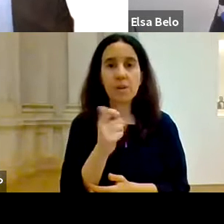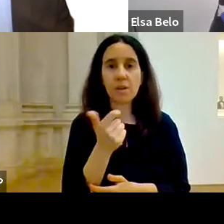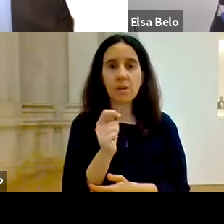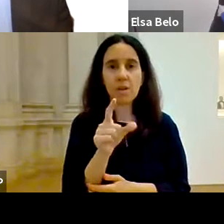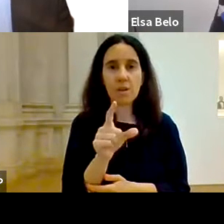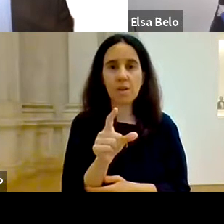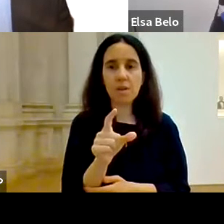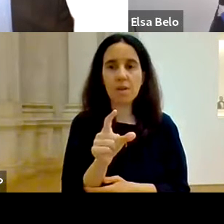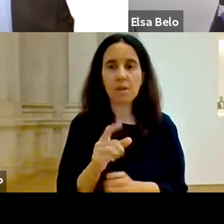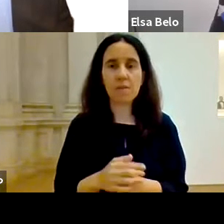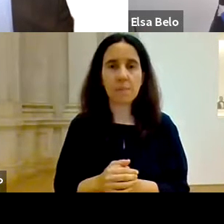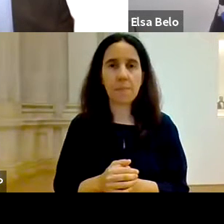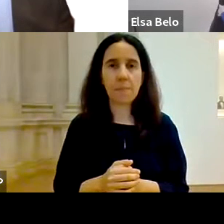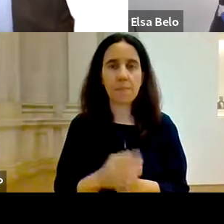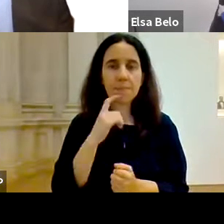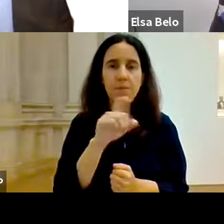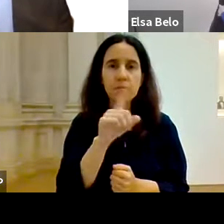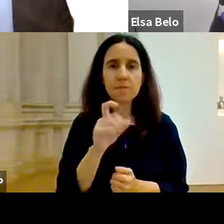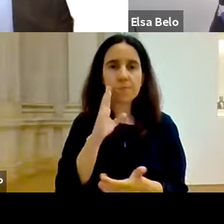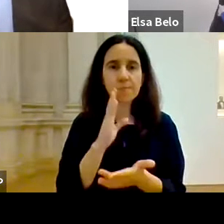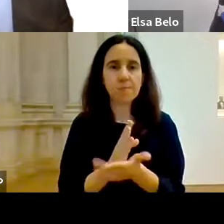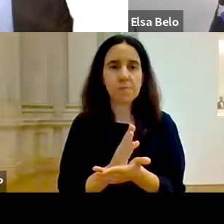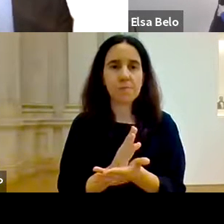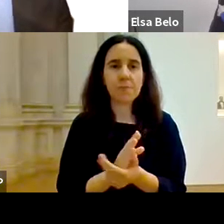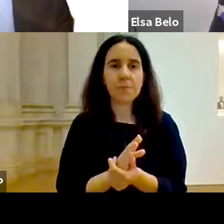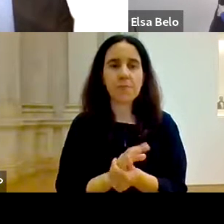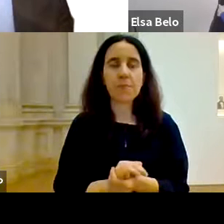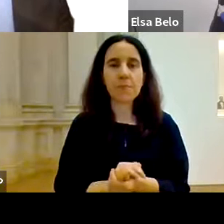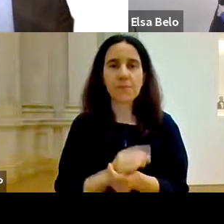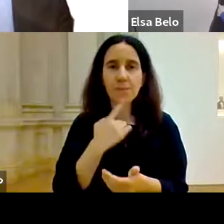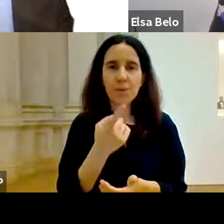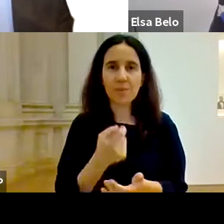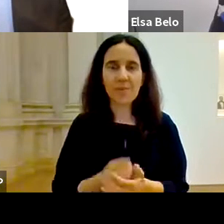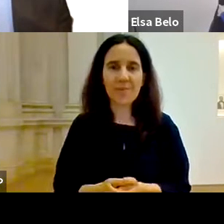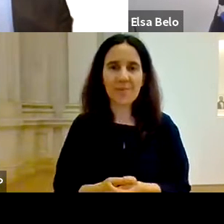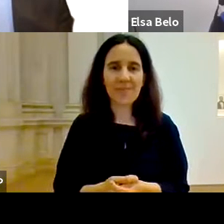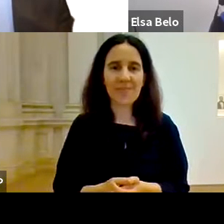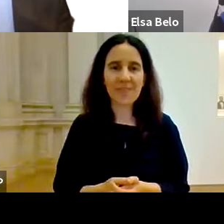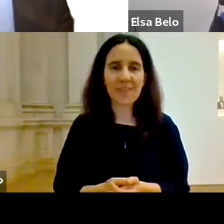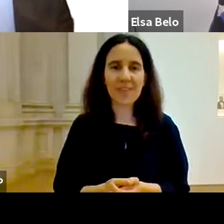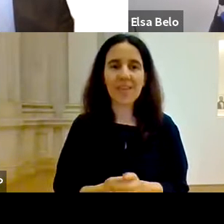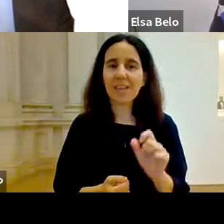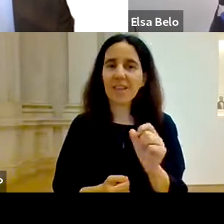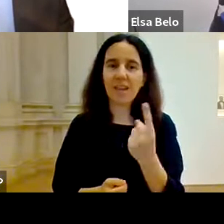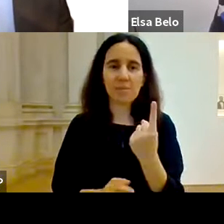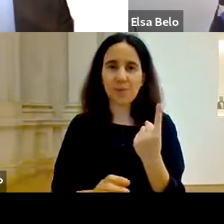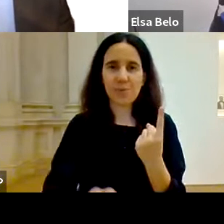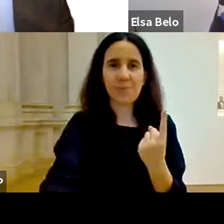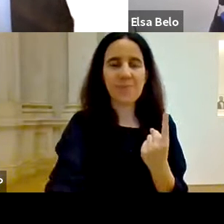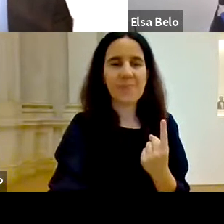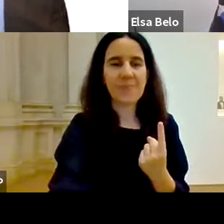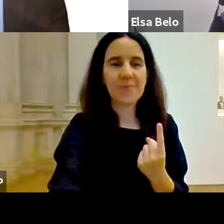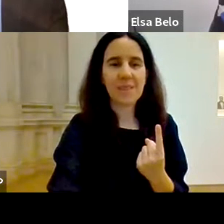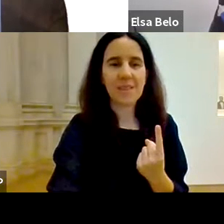relativamente à última questão que foi colocada, se calhar... Muito rapidamente, relativamente